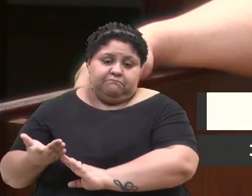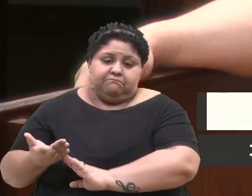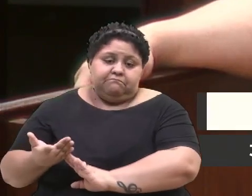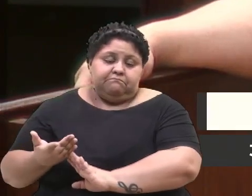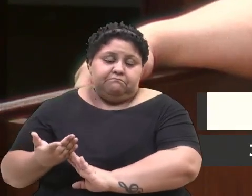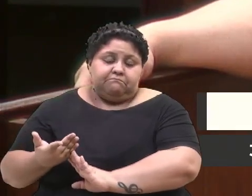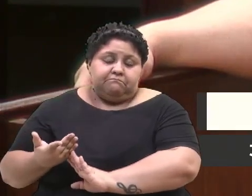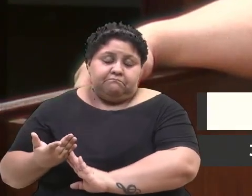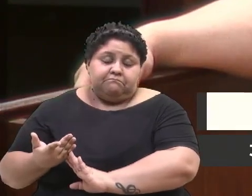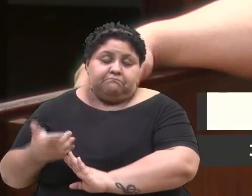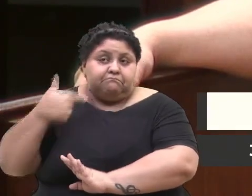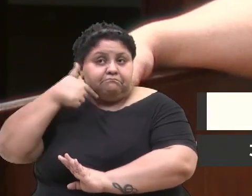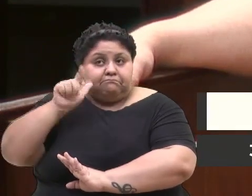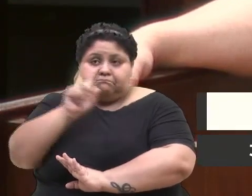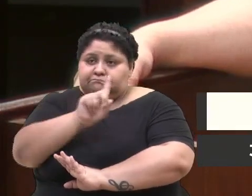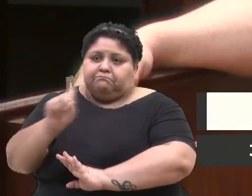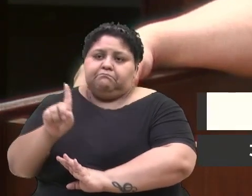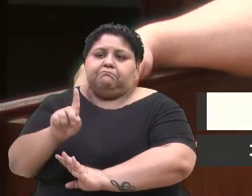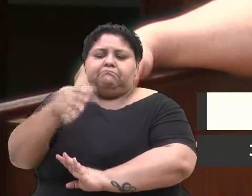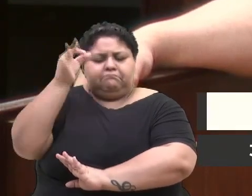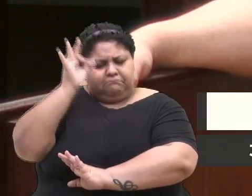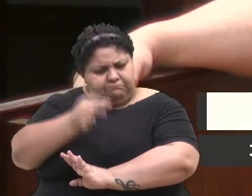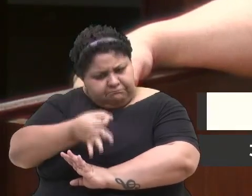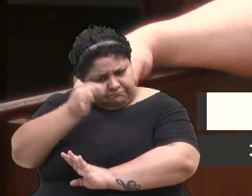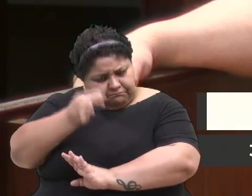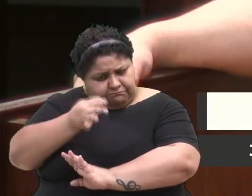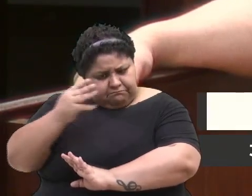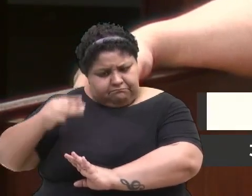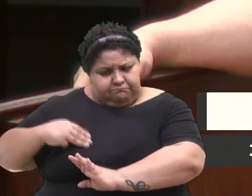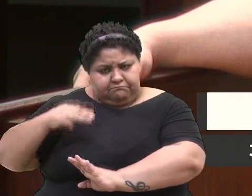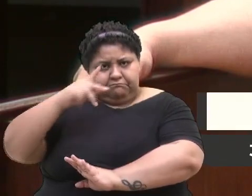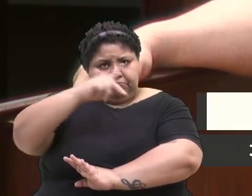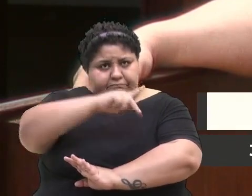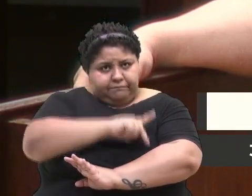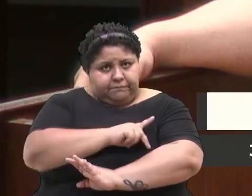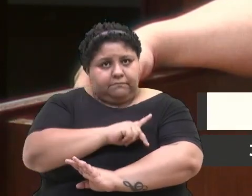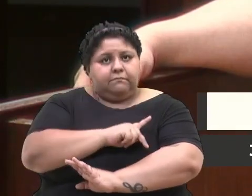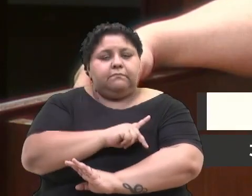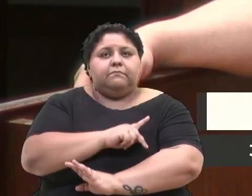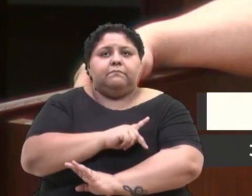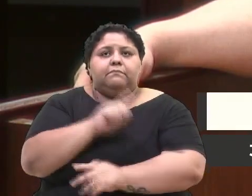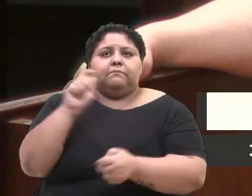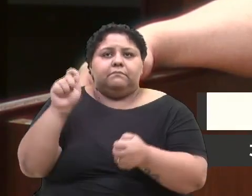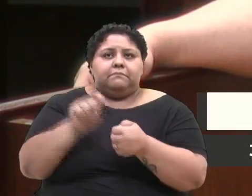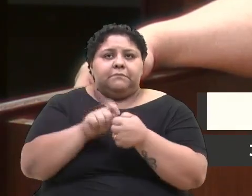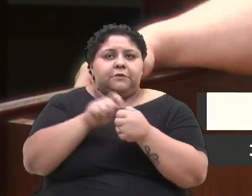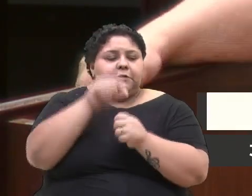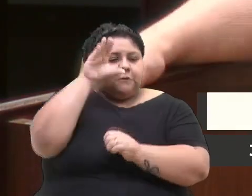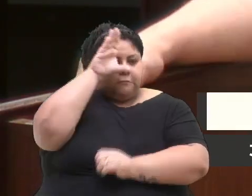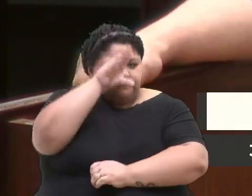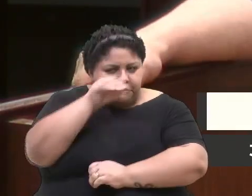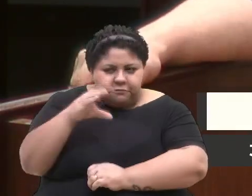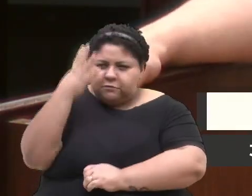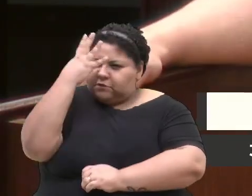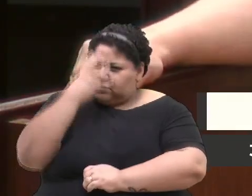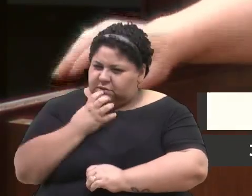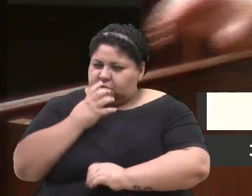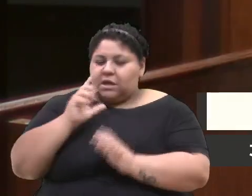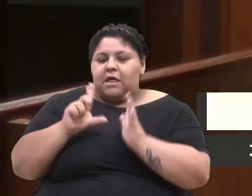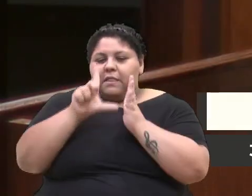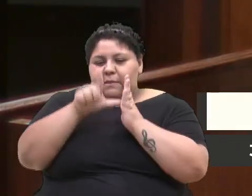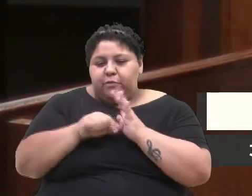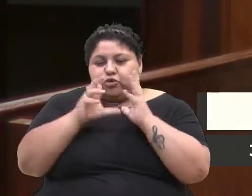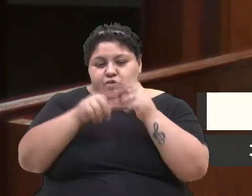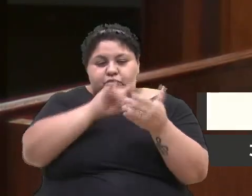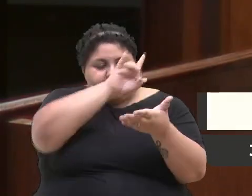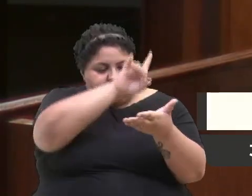conseguir. Eu tenho certeza absoluta que o Ministério Público vai fazer uma investigação séria depois de toda aquela documentação que